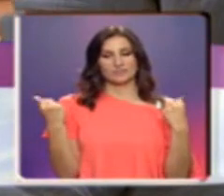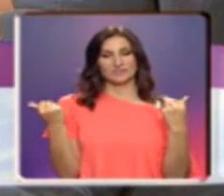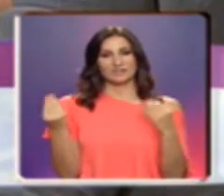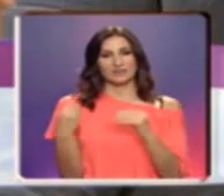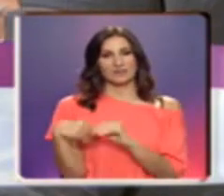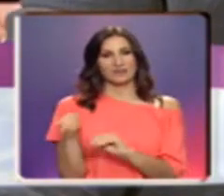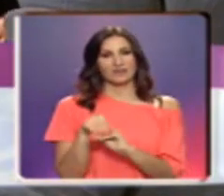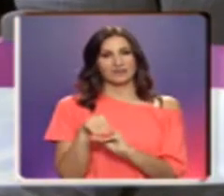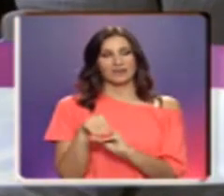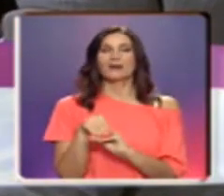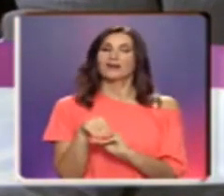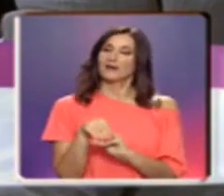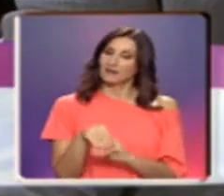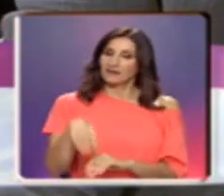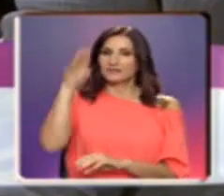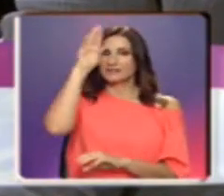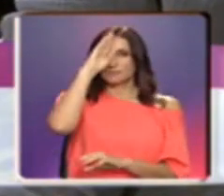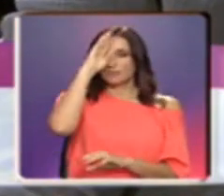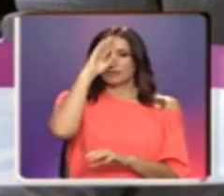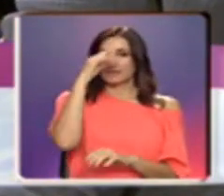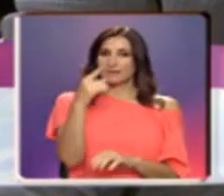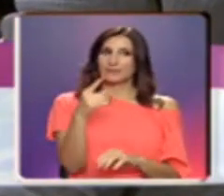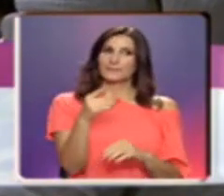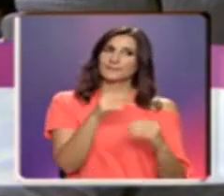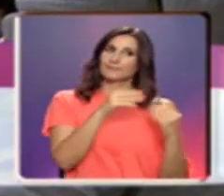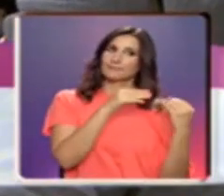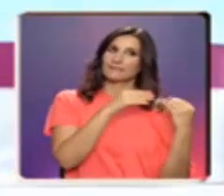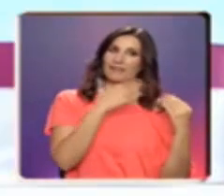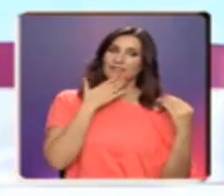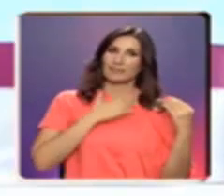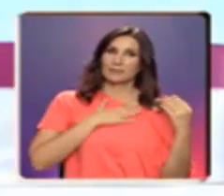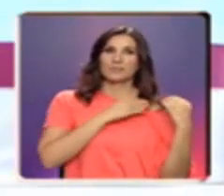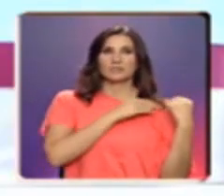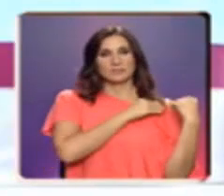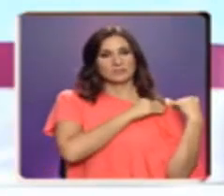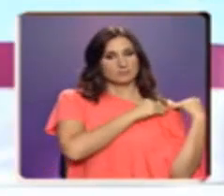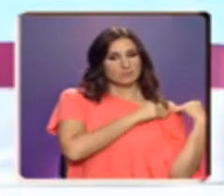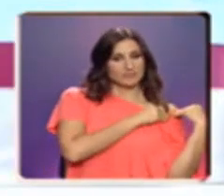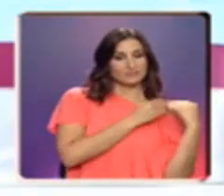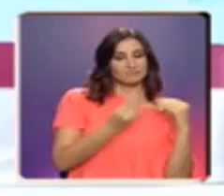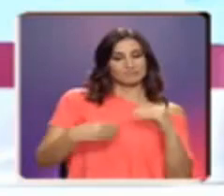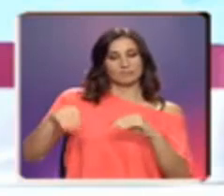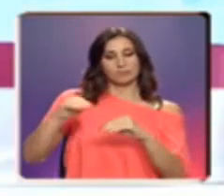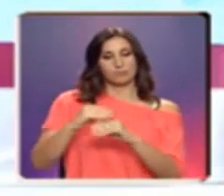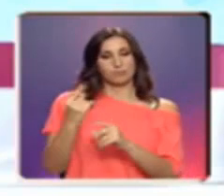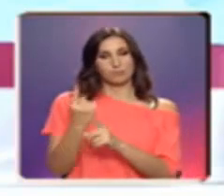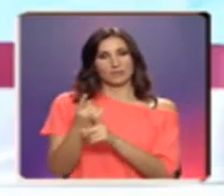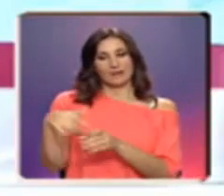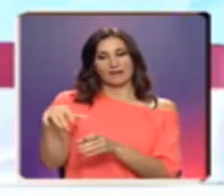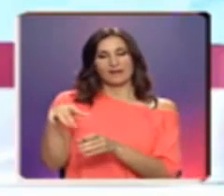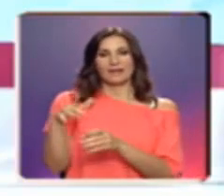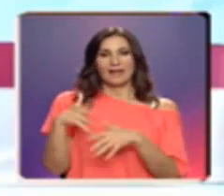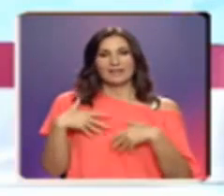disto. E o Sporting é uma responsabilidade tremendamente acrescida, porque há o fator emocional.